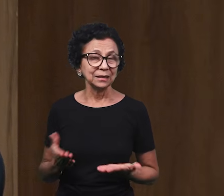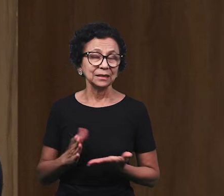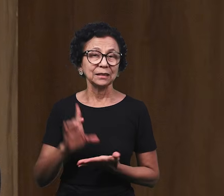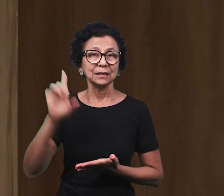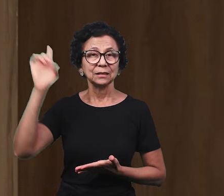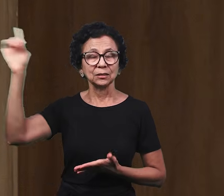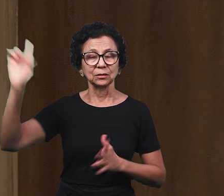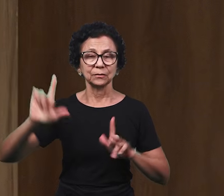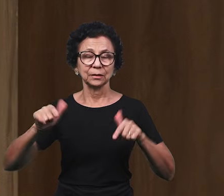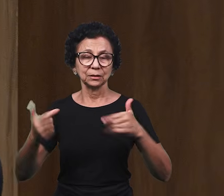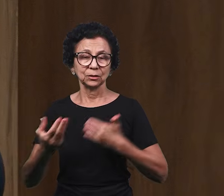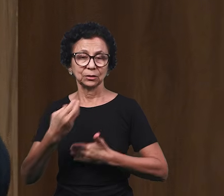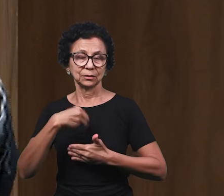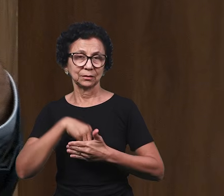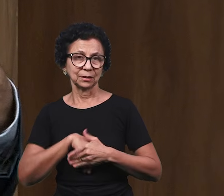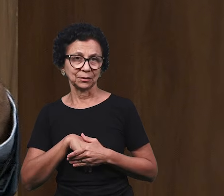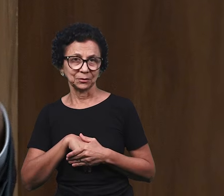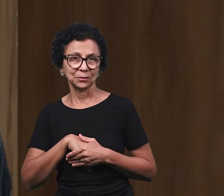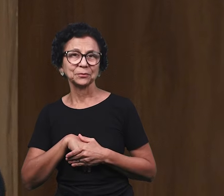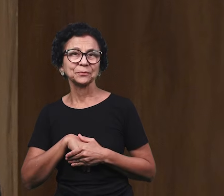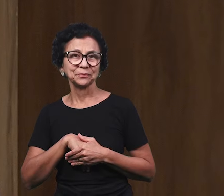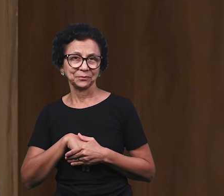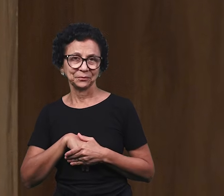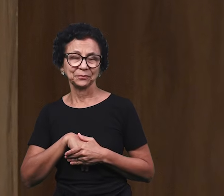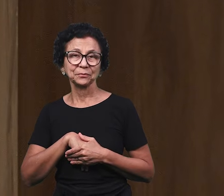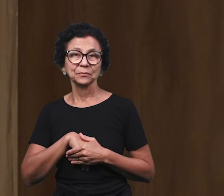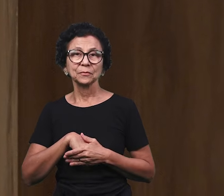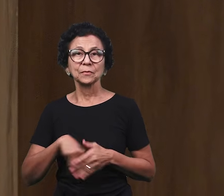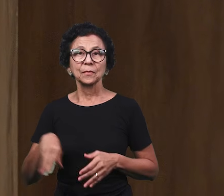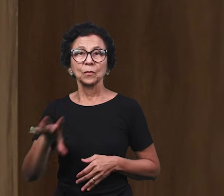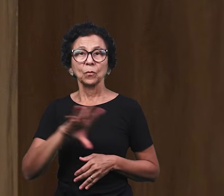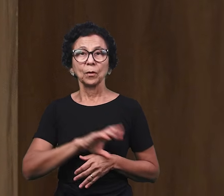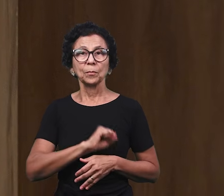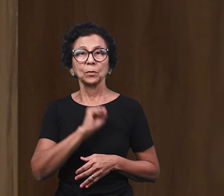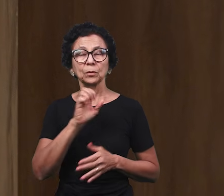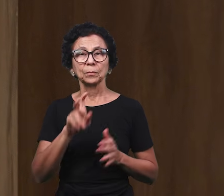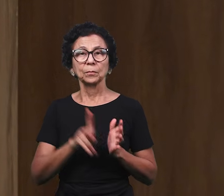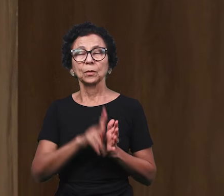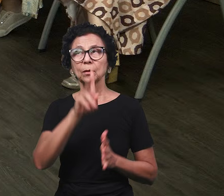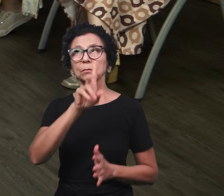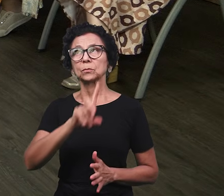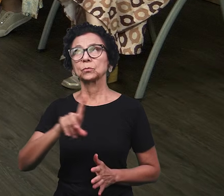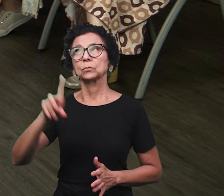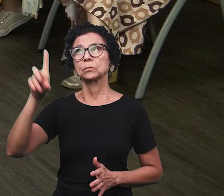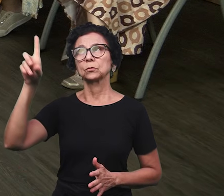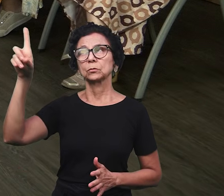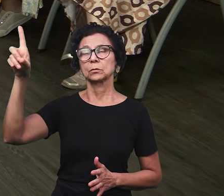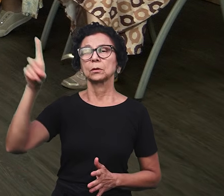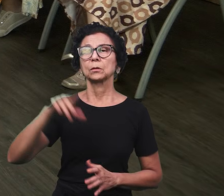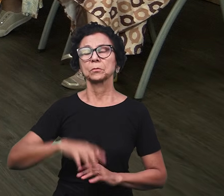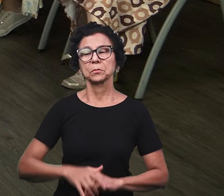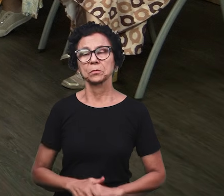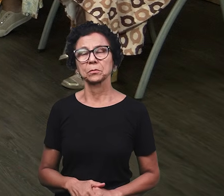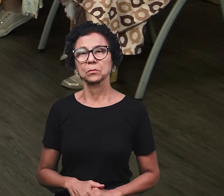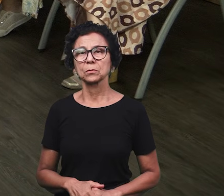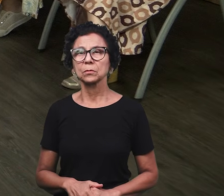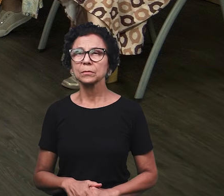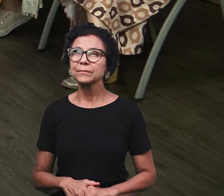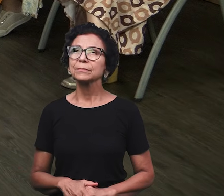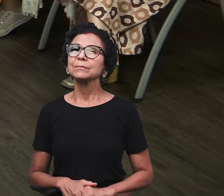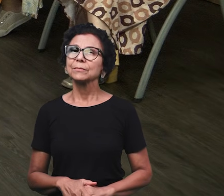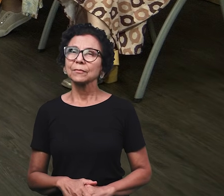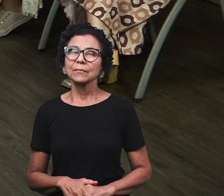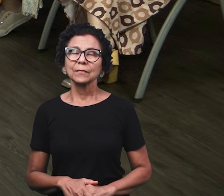vai gerando em nós também a operação do amor de Deus em nossas vidas. O amor de Deus, ele